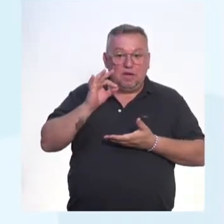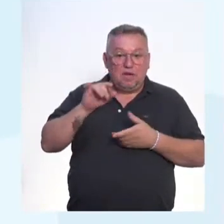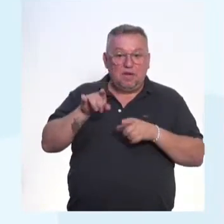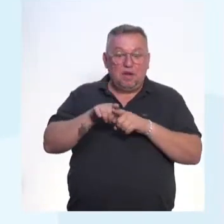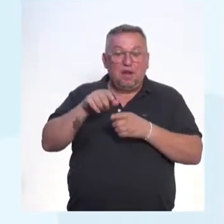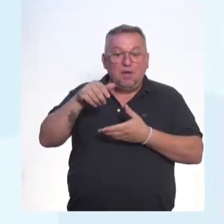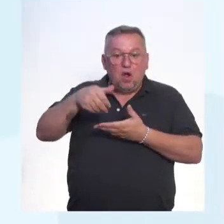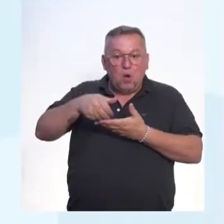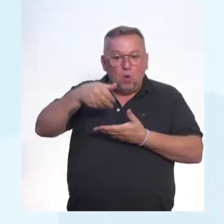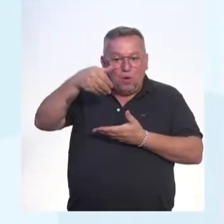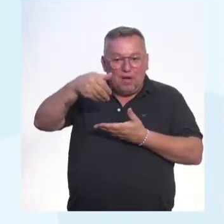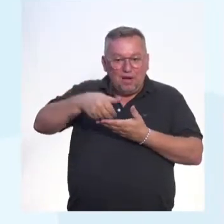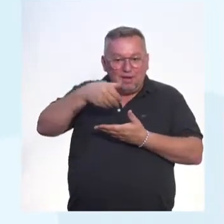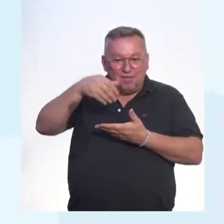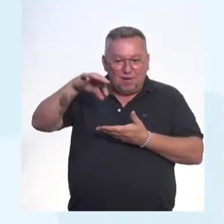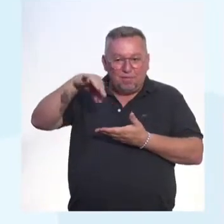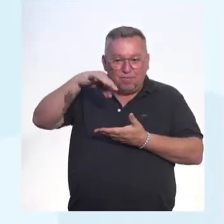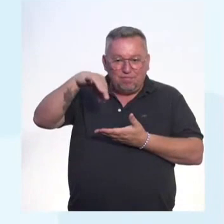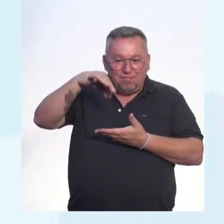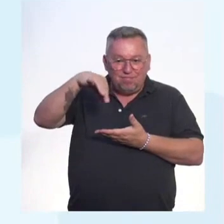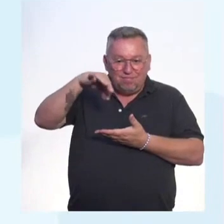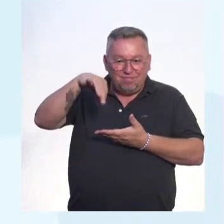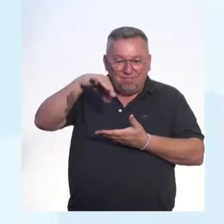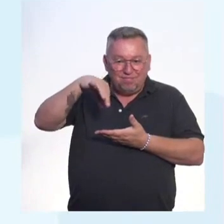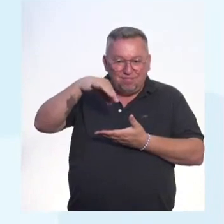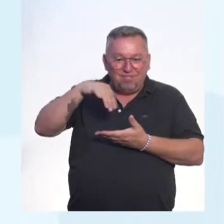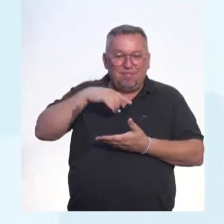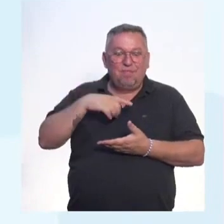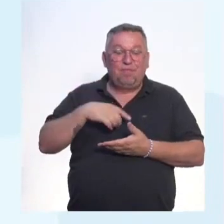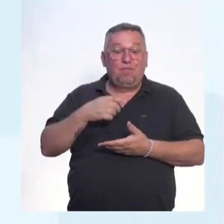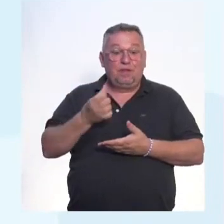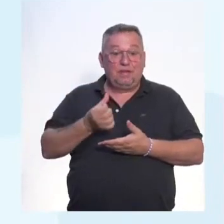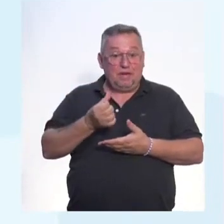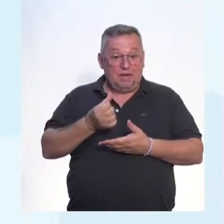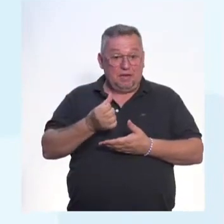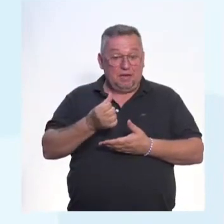nas colheres. Nós temos 6